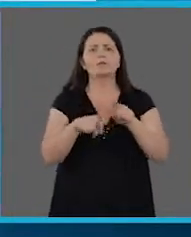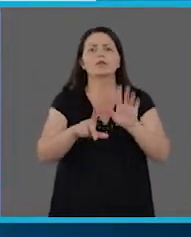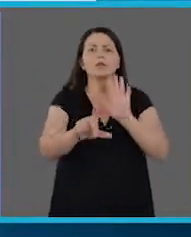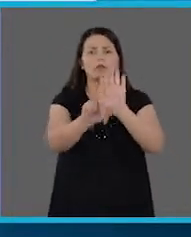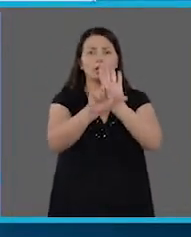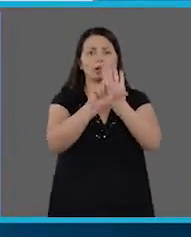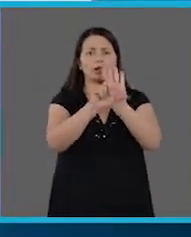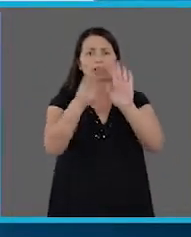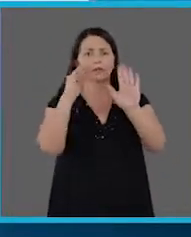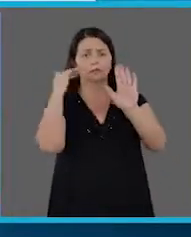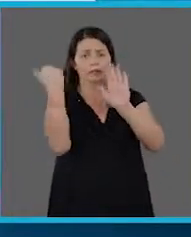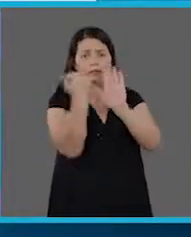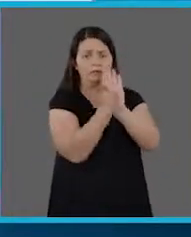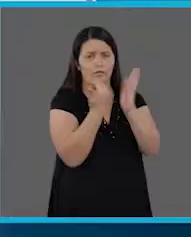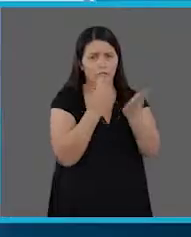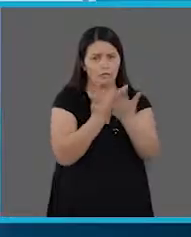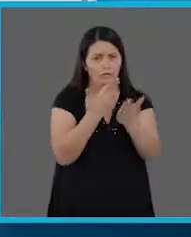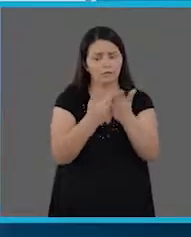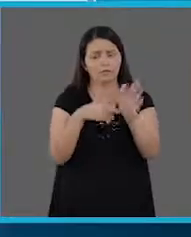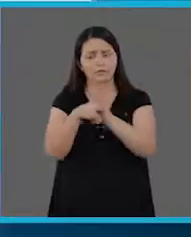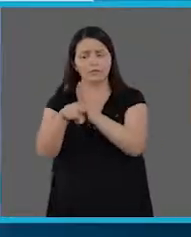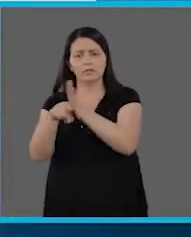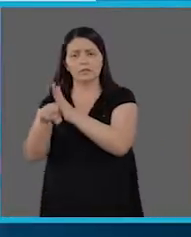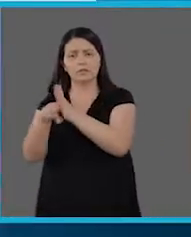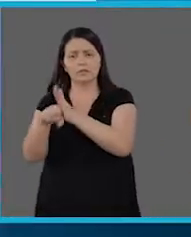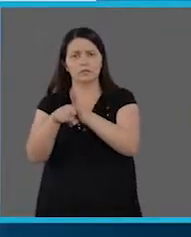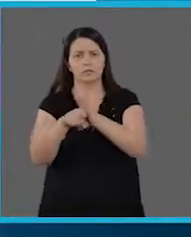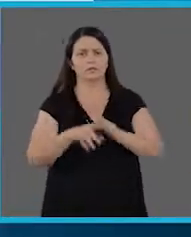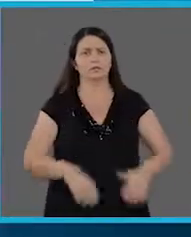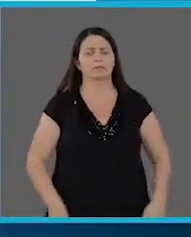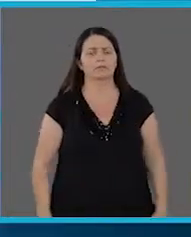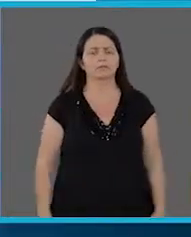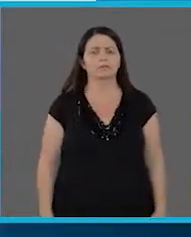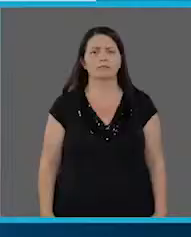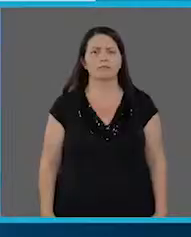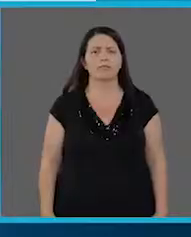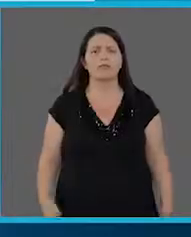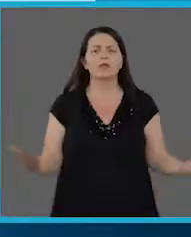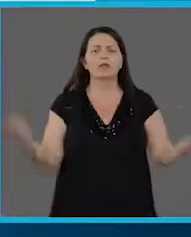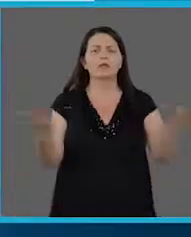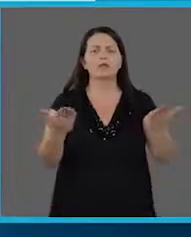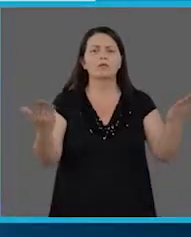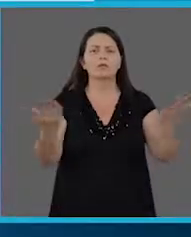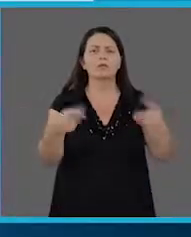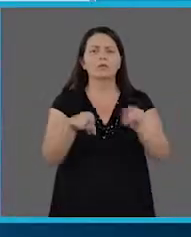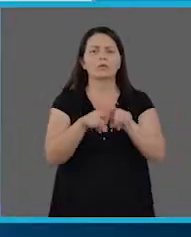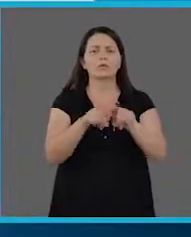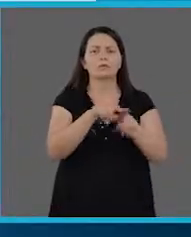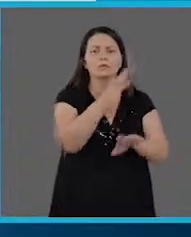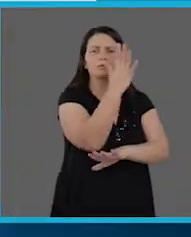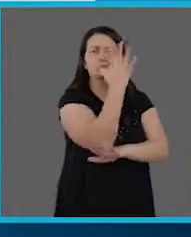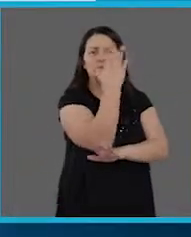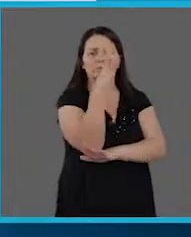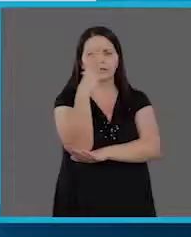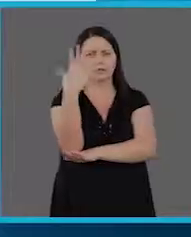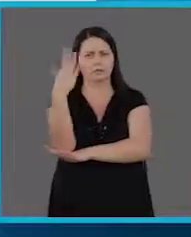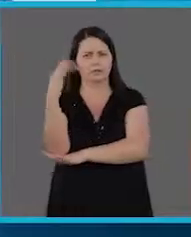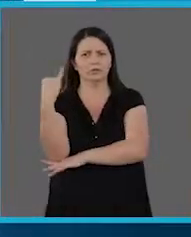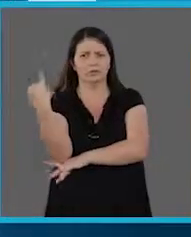Estudei as legalizações, corri atrás e fiz a coisa acontecer. Hoje a questão